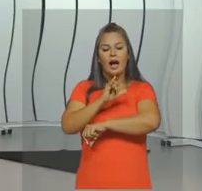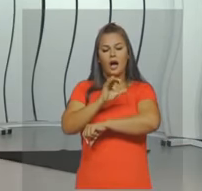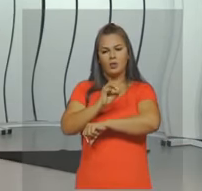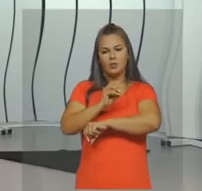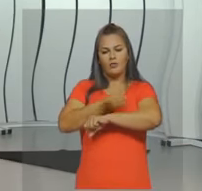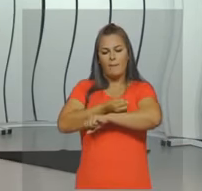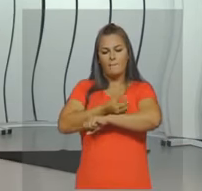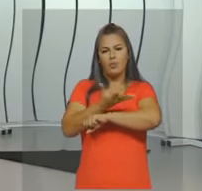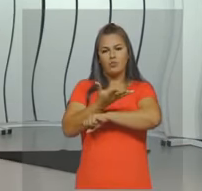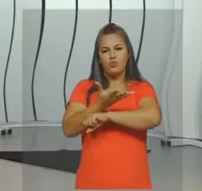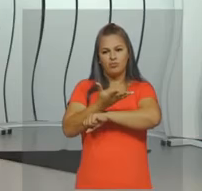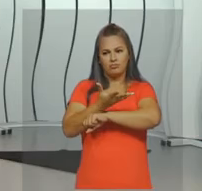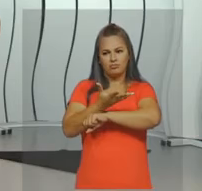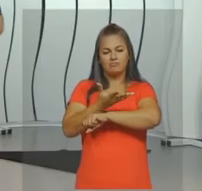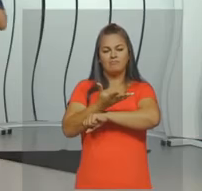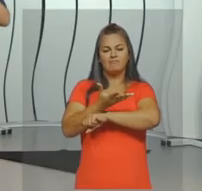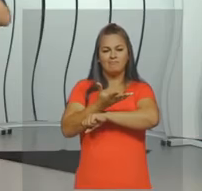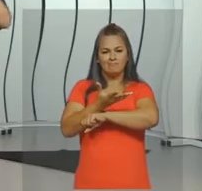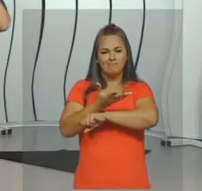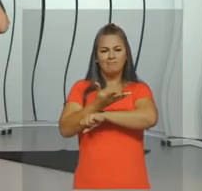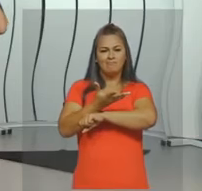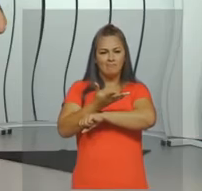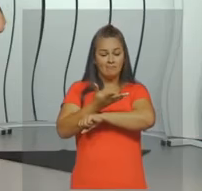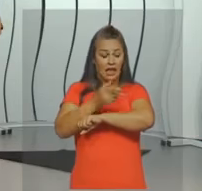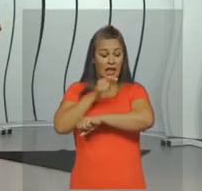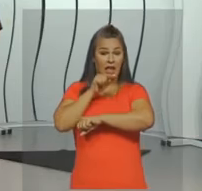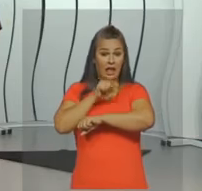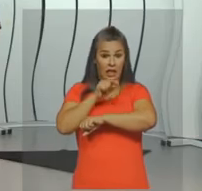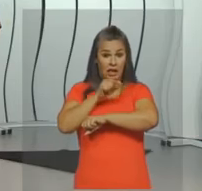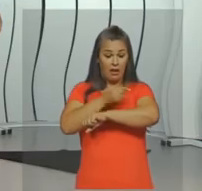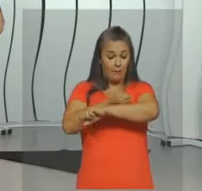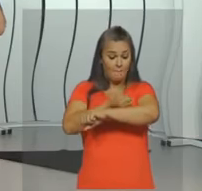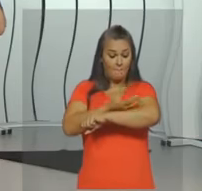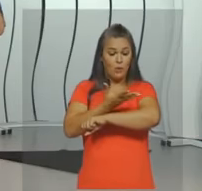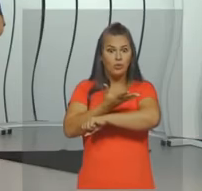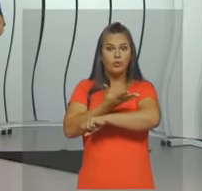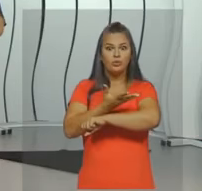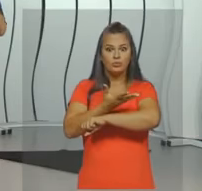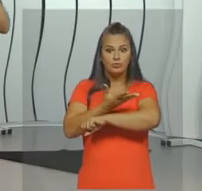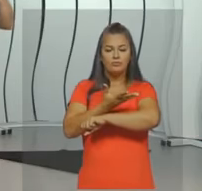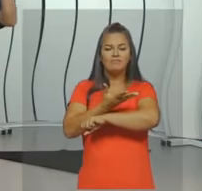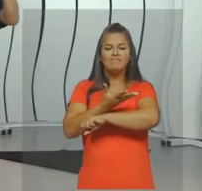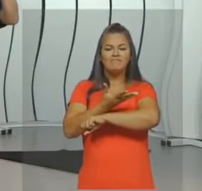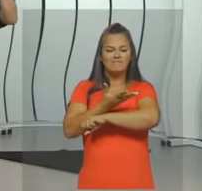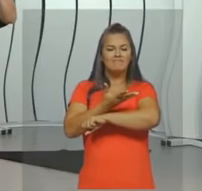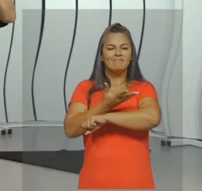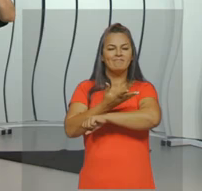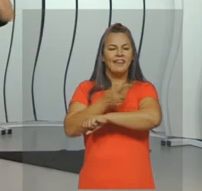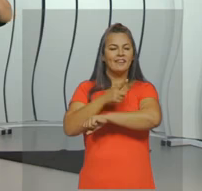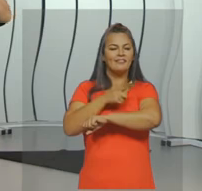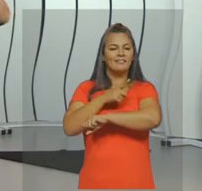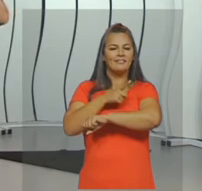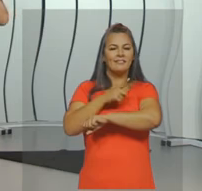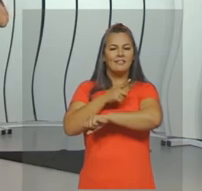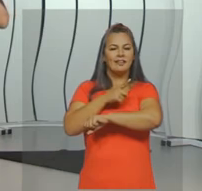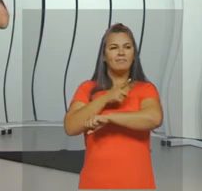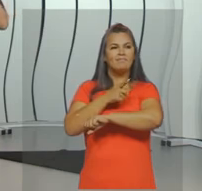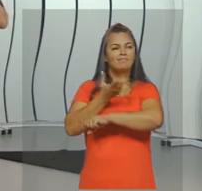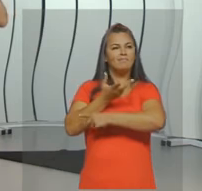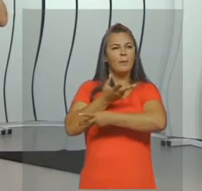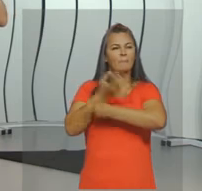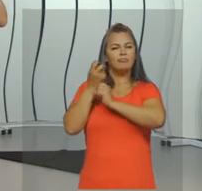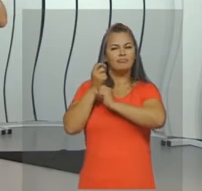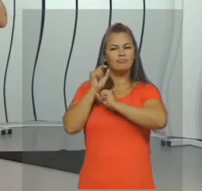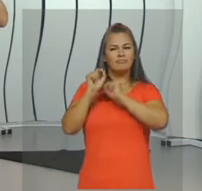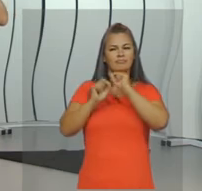numa organela chamada retículo sarcoplasmático, e esse cálcio é liberado. Na hora que esse cálcio é liberado, acontece então a atração